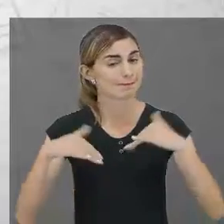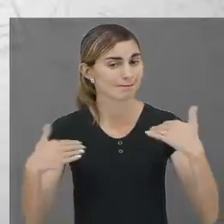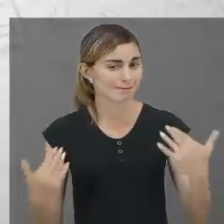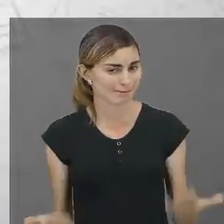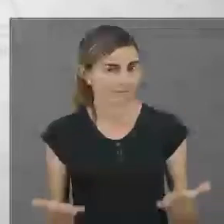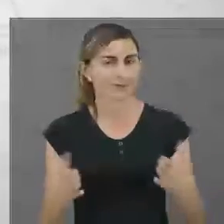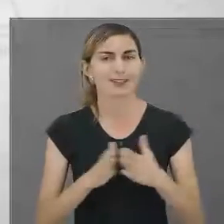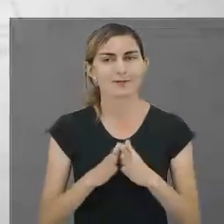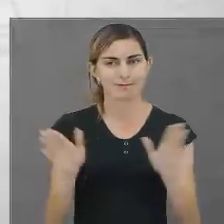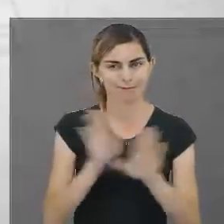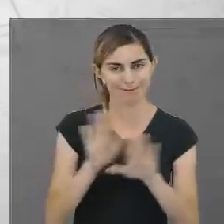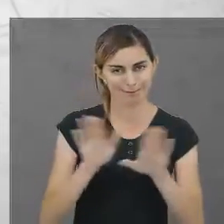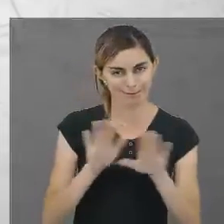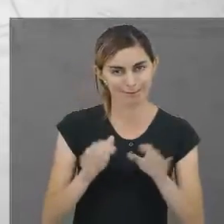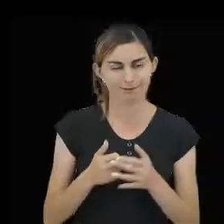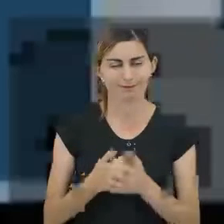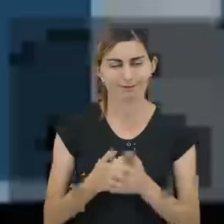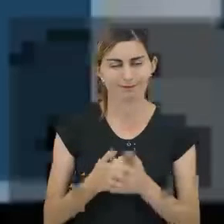Então, vamos lá?